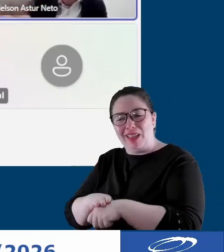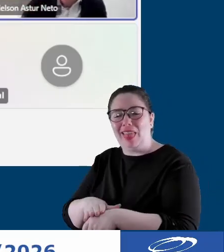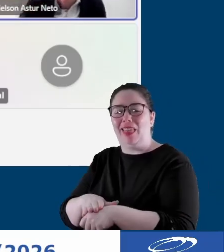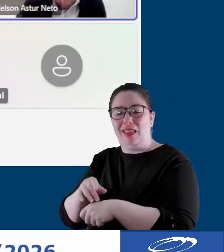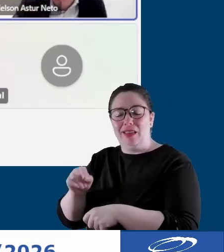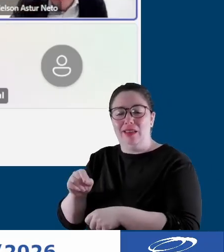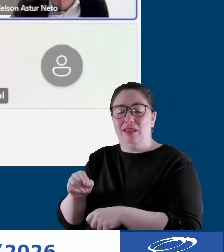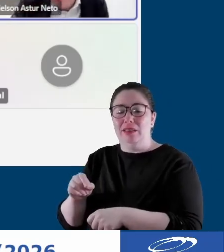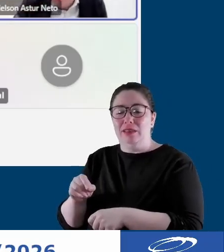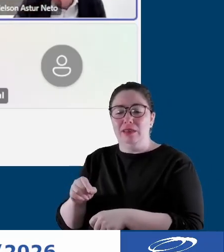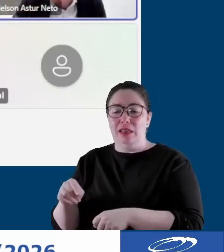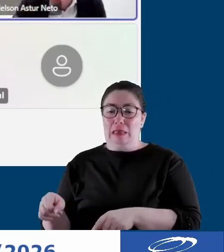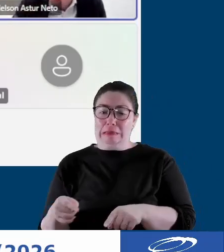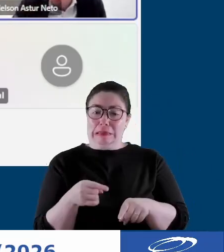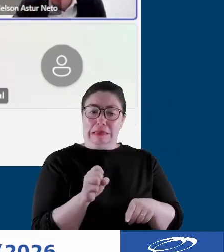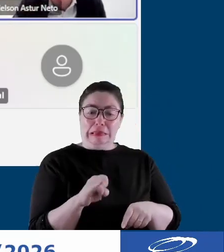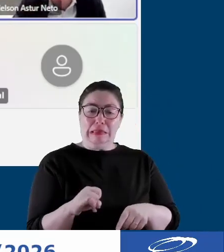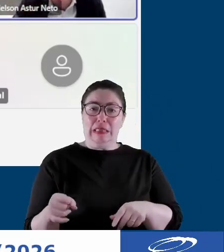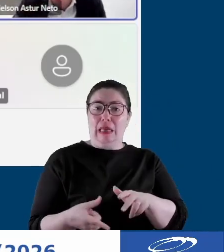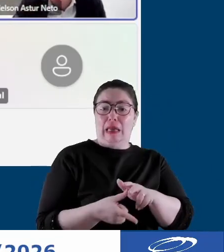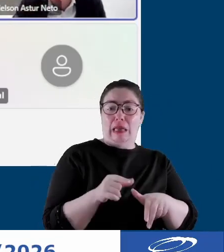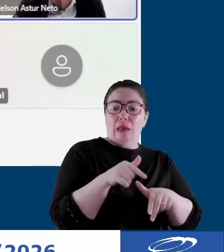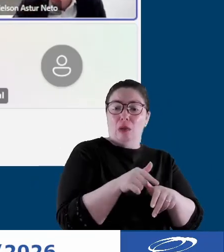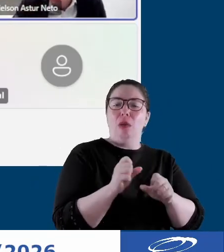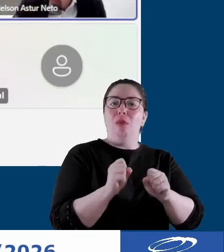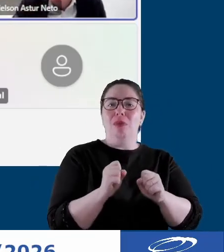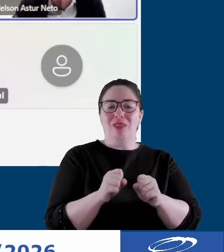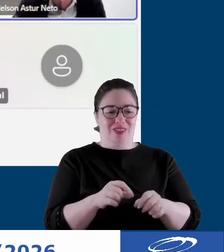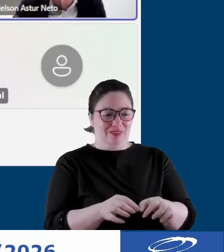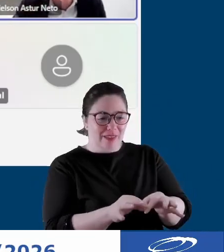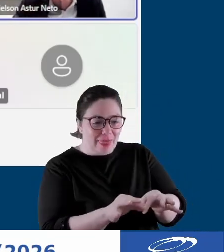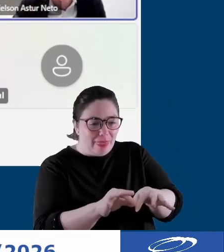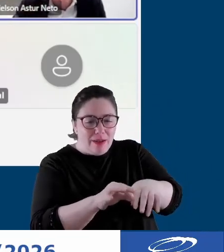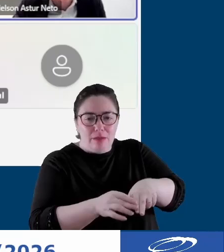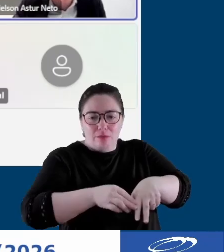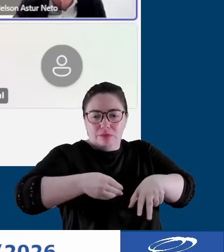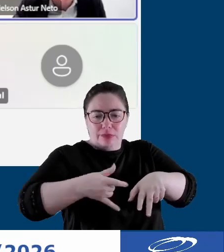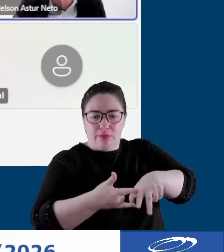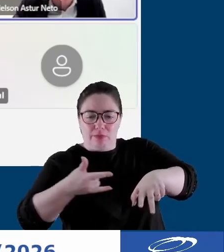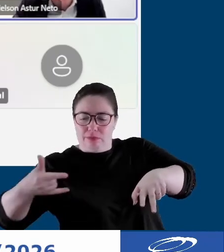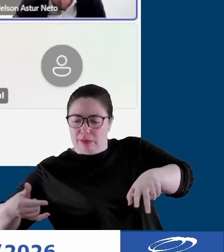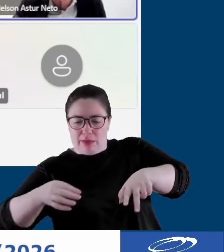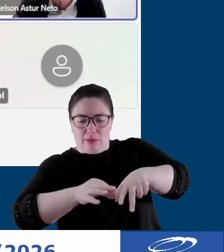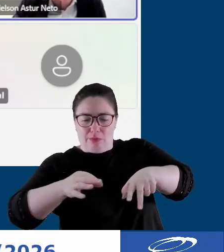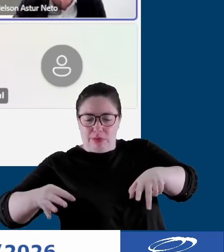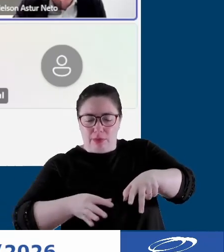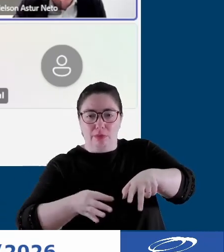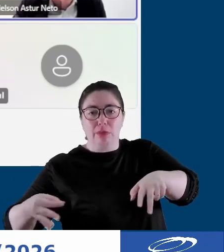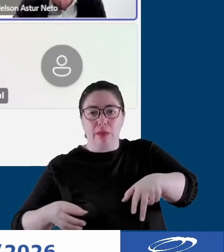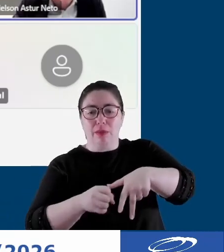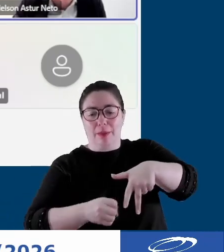está com fusão, que você simplesmente aí sim pode retirar os implantes. Isso não vai gerar nenhum grande problema. Tá?